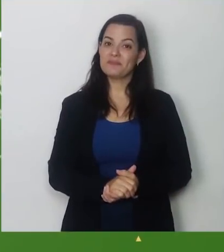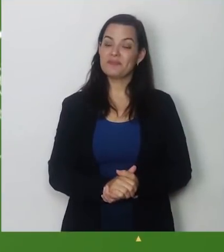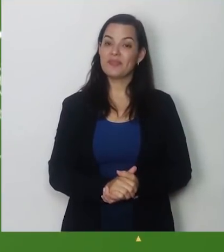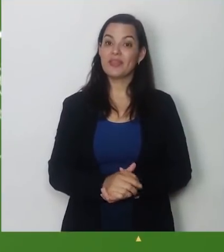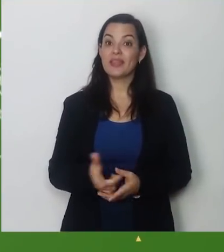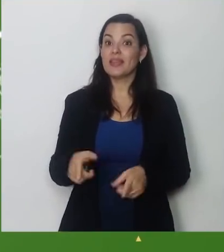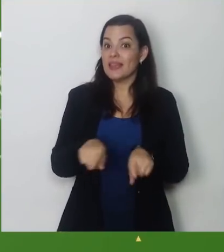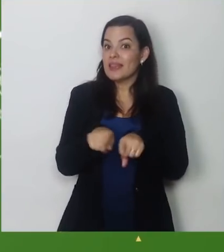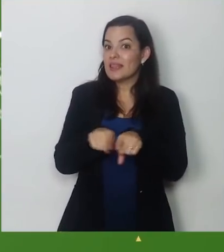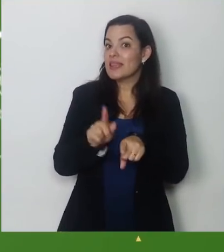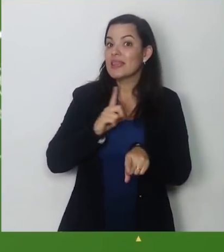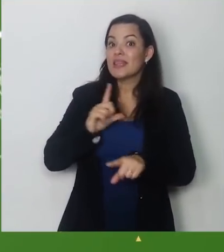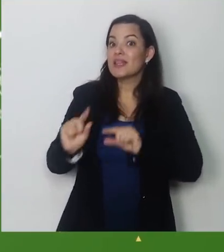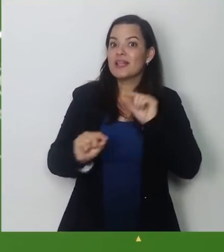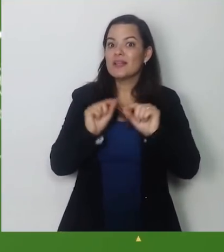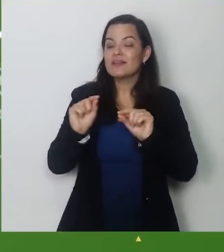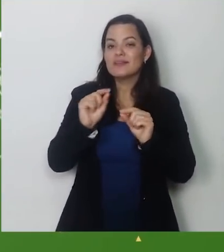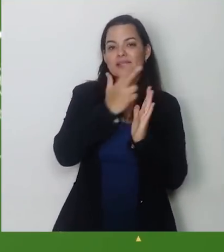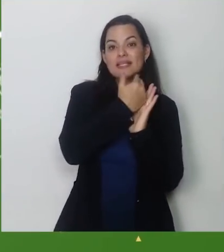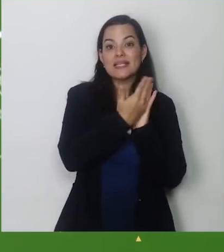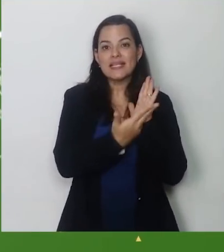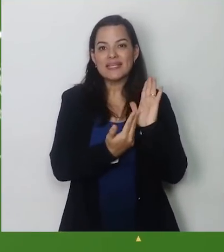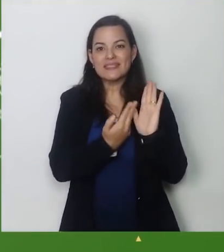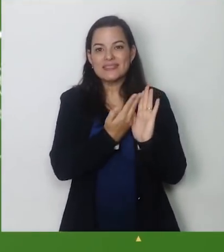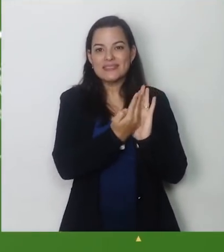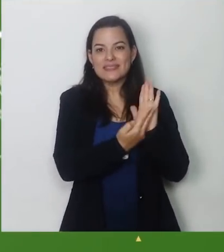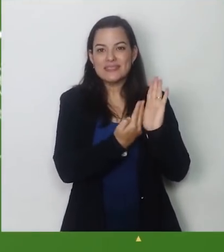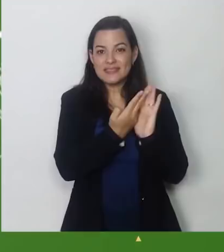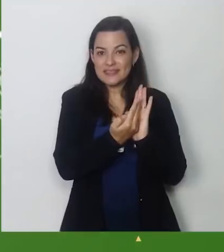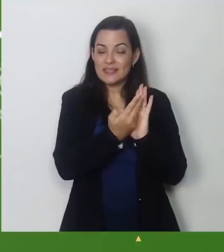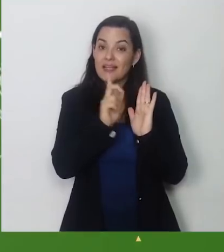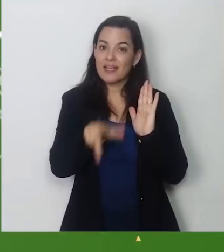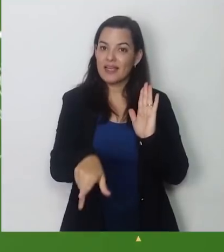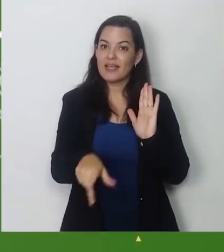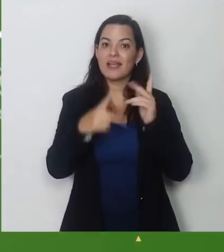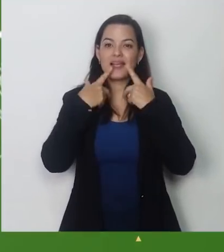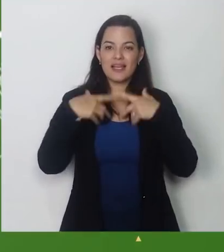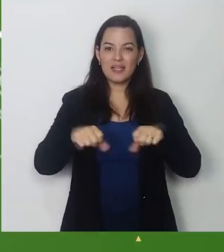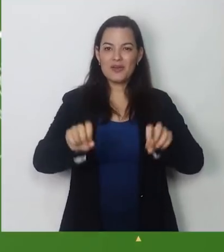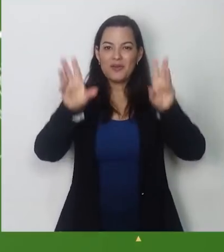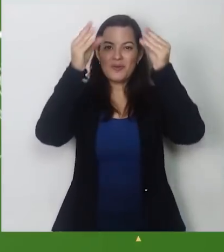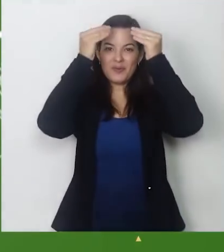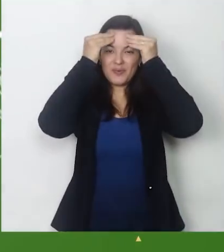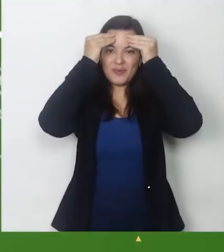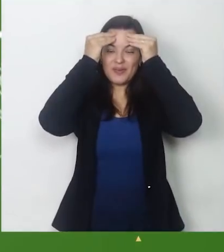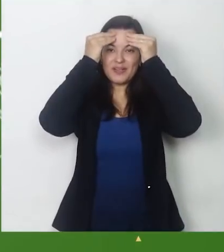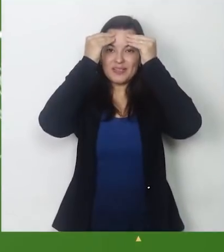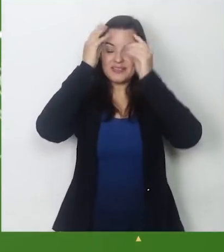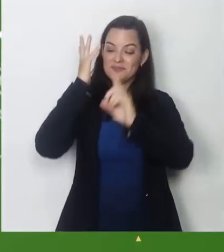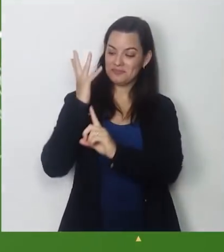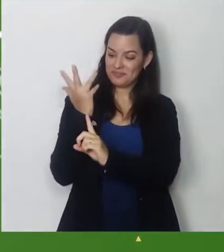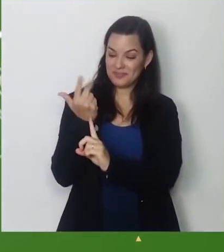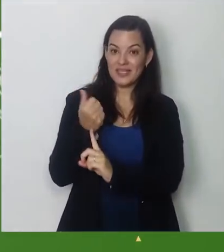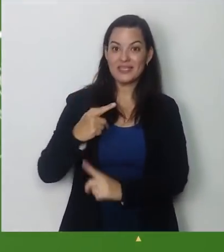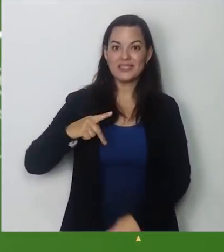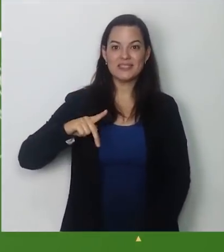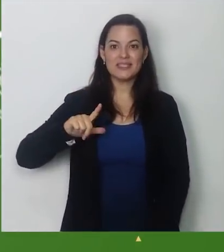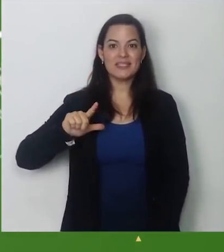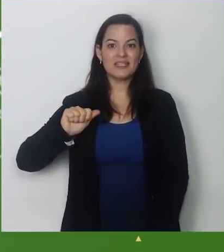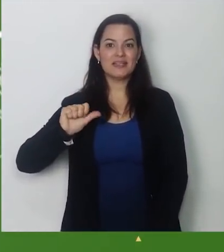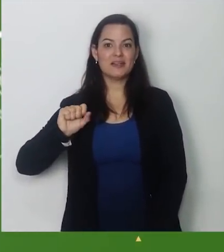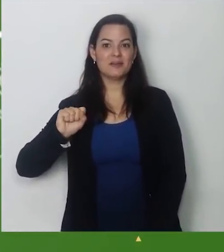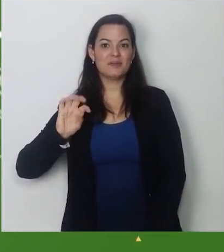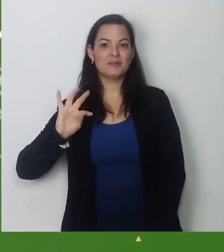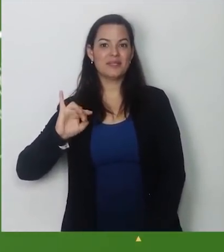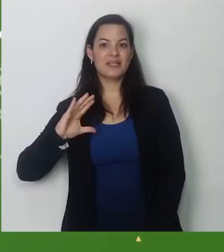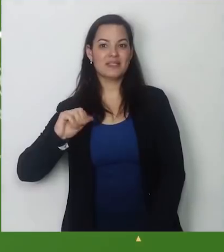Temos também o desenho, que é uma linguagem das artes plásticas, onde você cria formas para representar